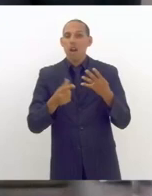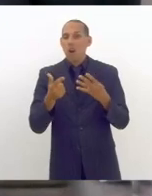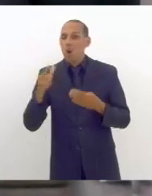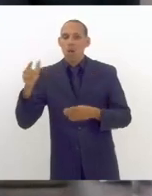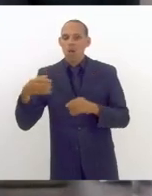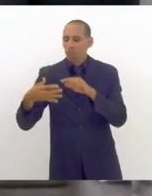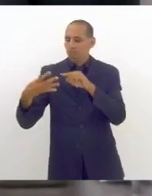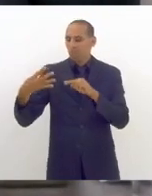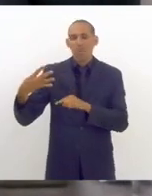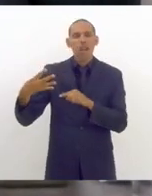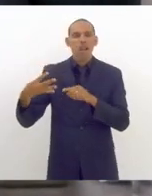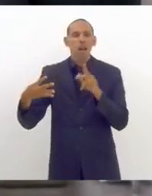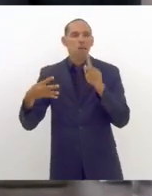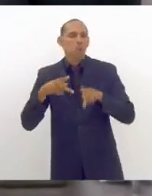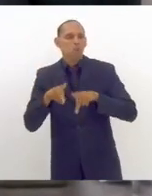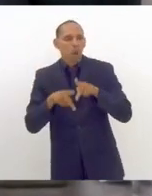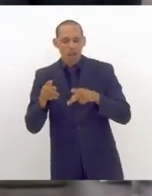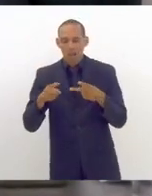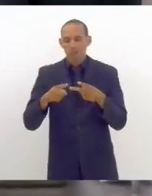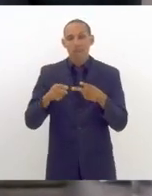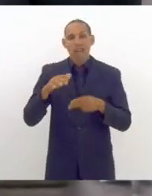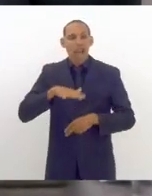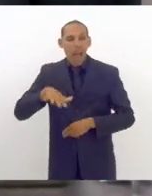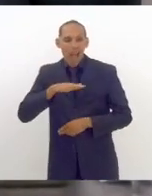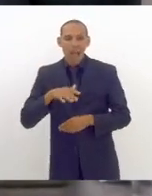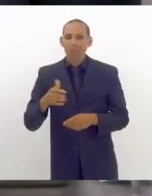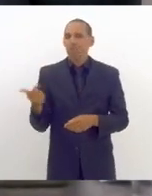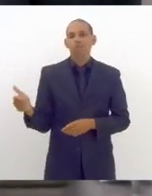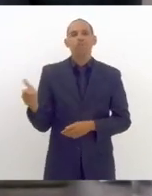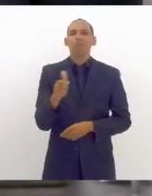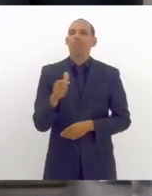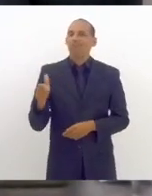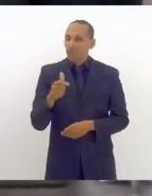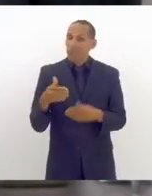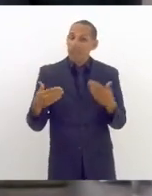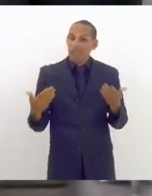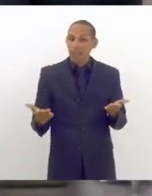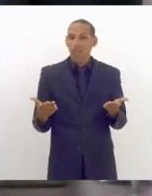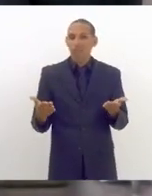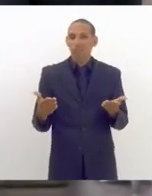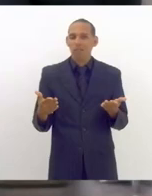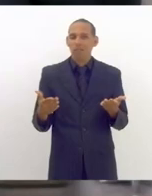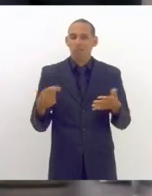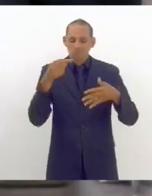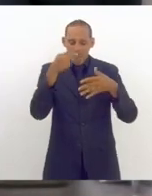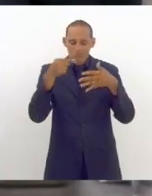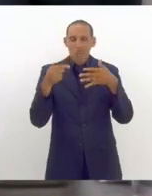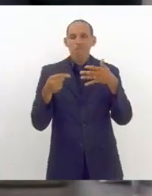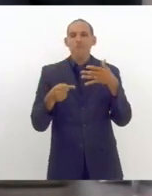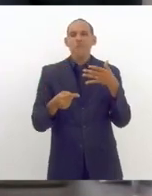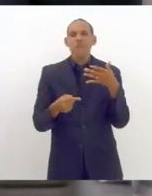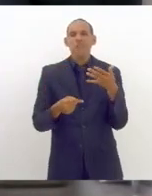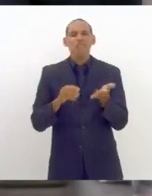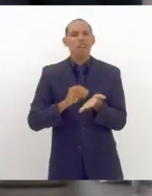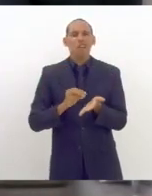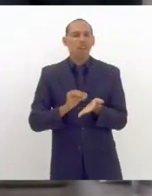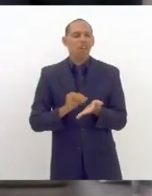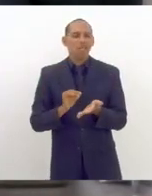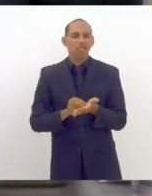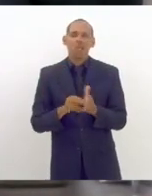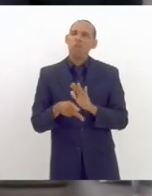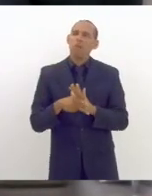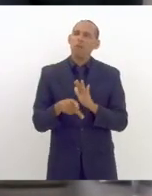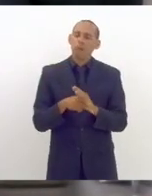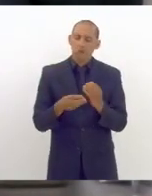não está em área não está então em várias condicionantes daquela daquele